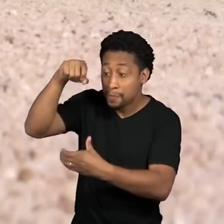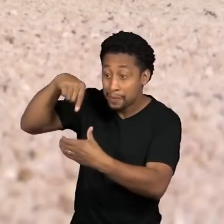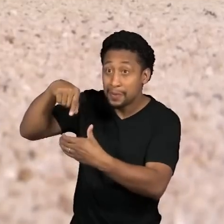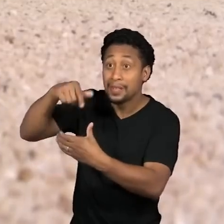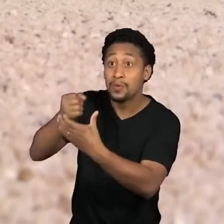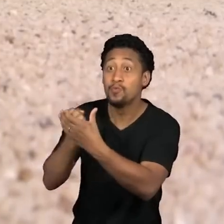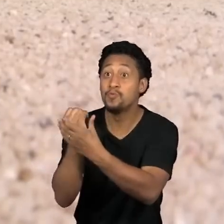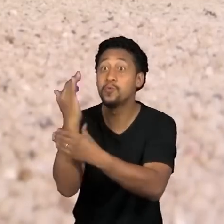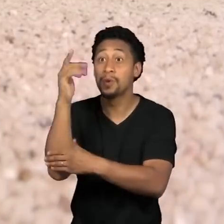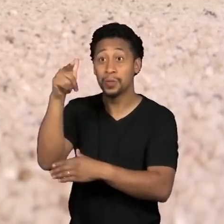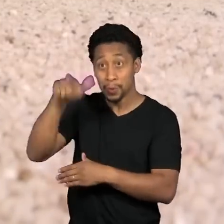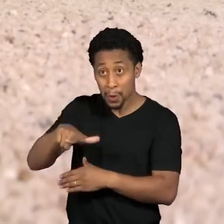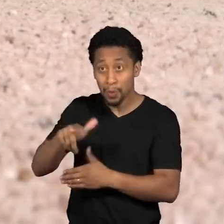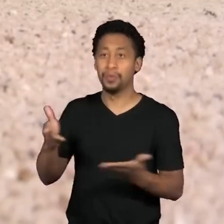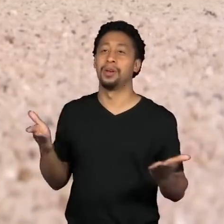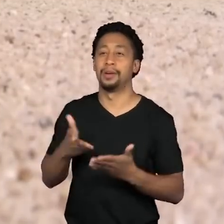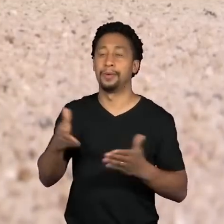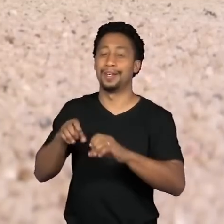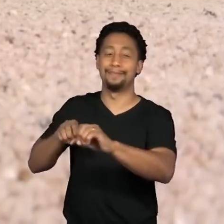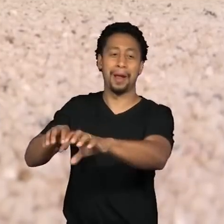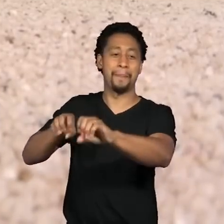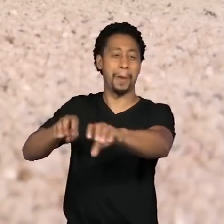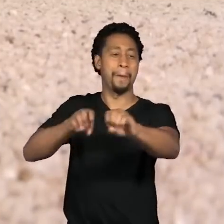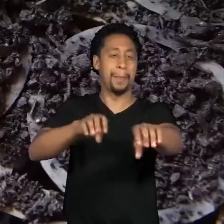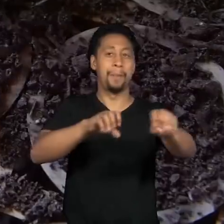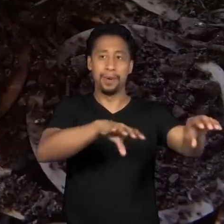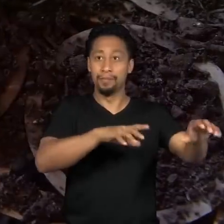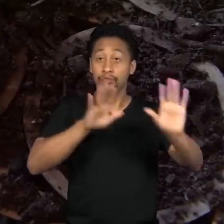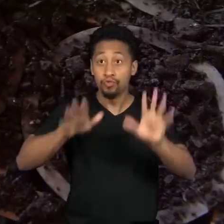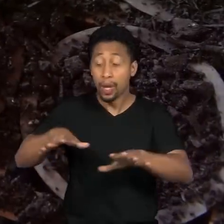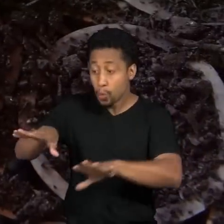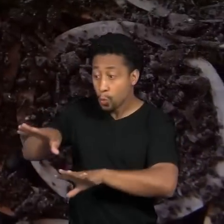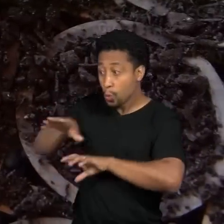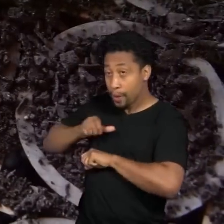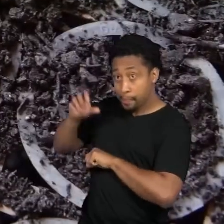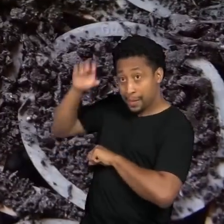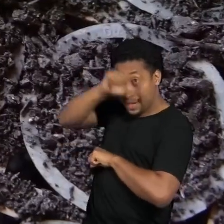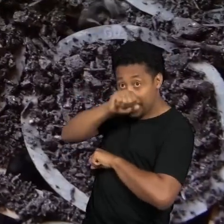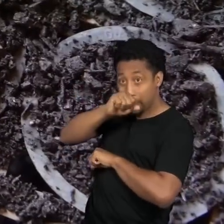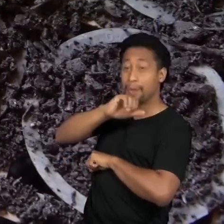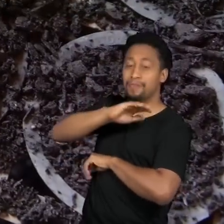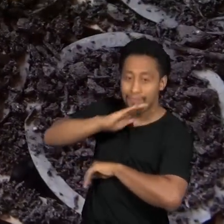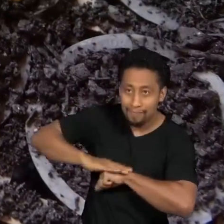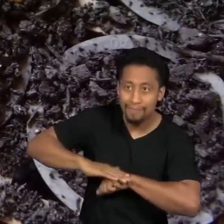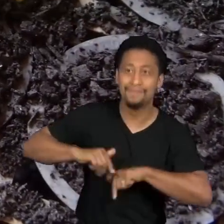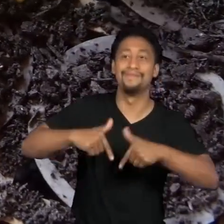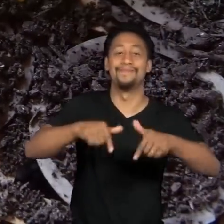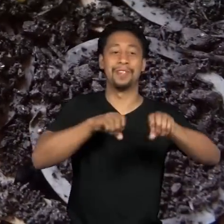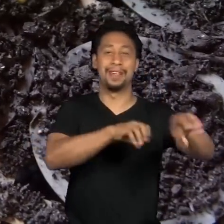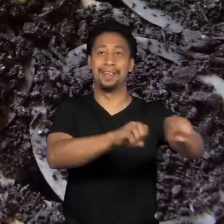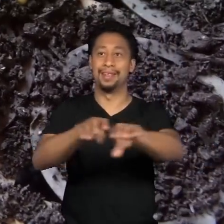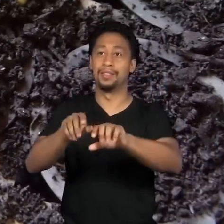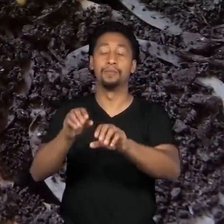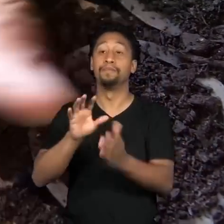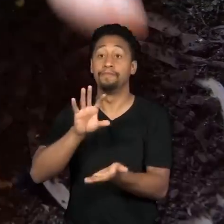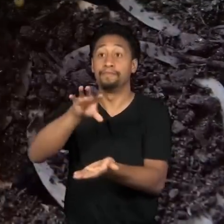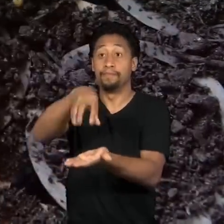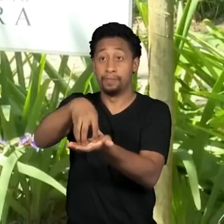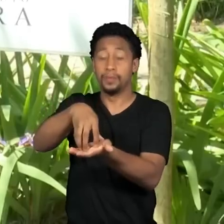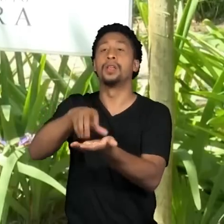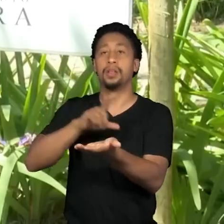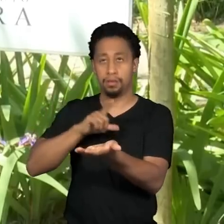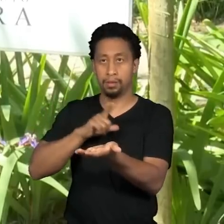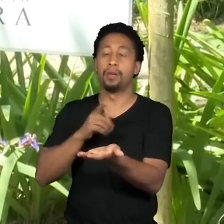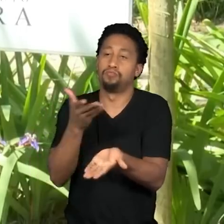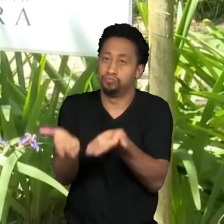ensina. Para plantar a semente da regeneração foi criado o NERE, Núcleo de Estudos em Restauração